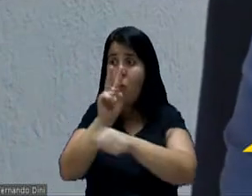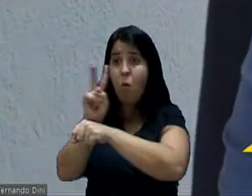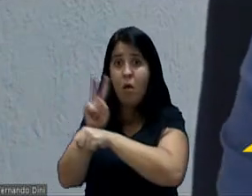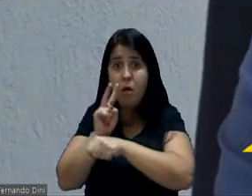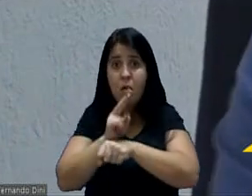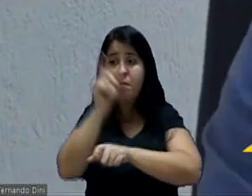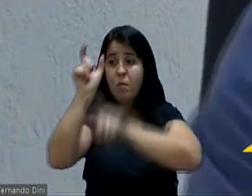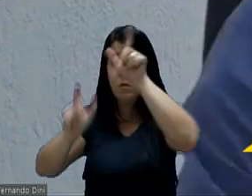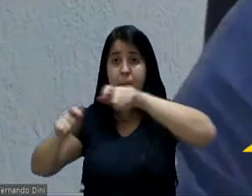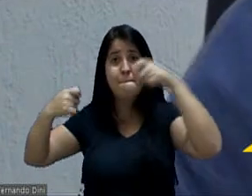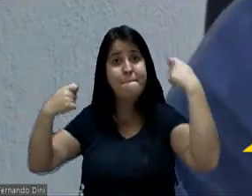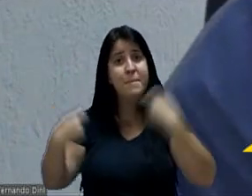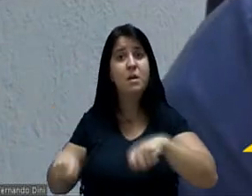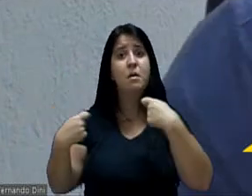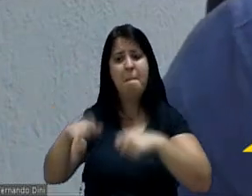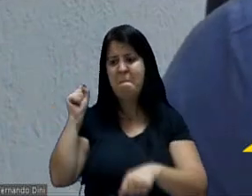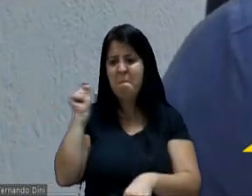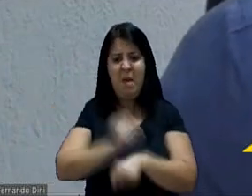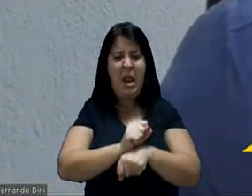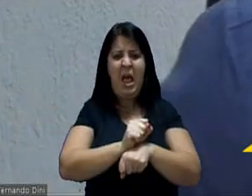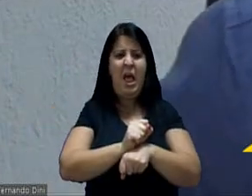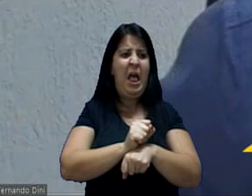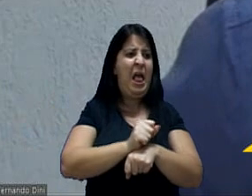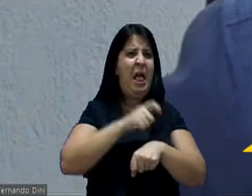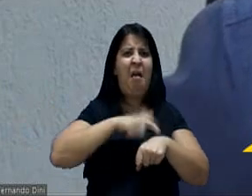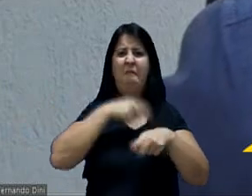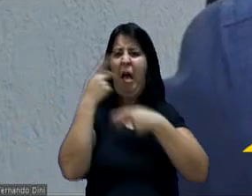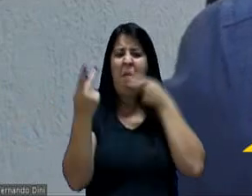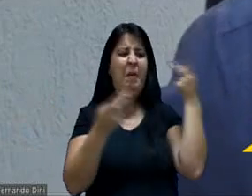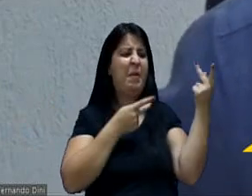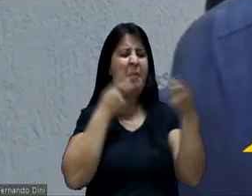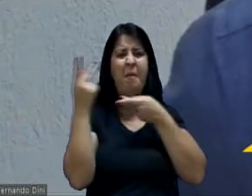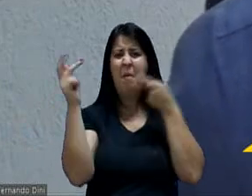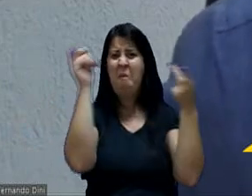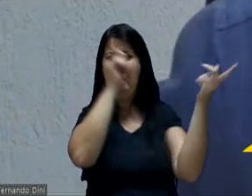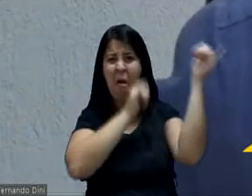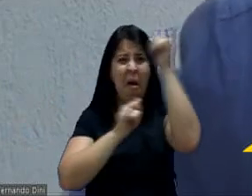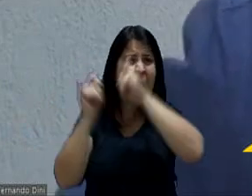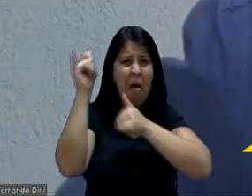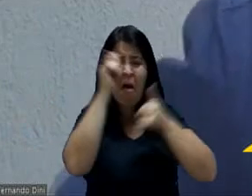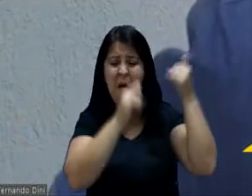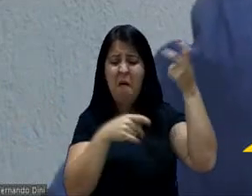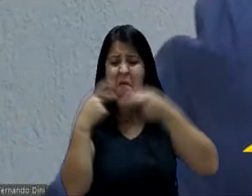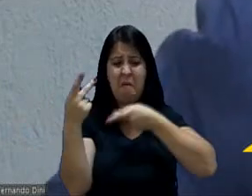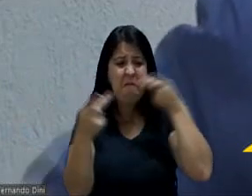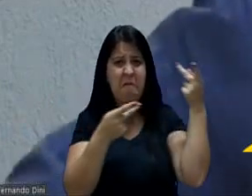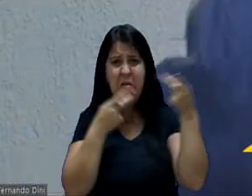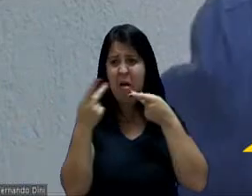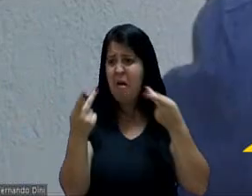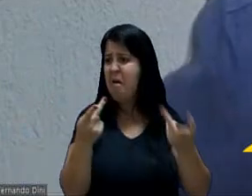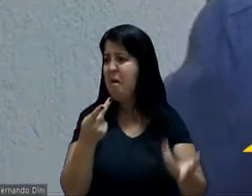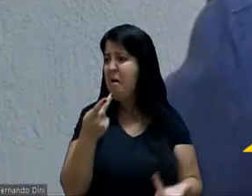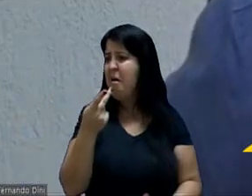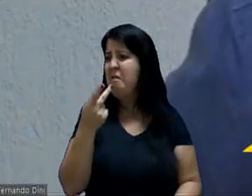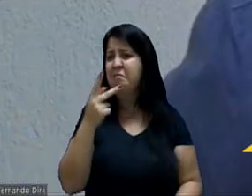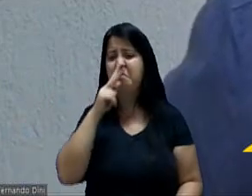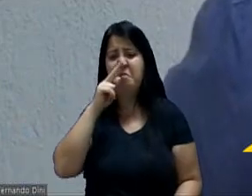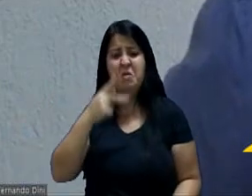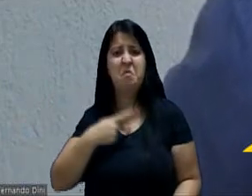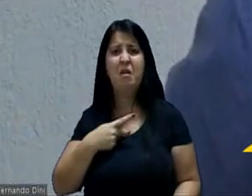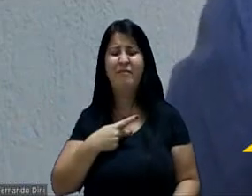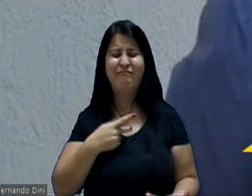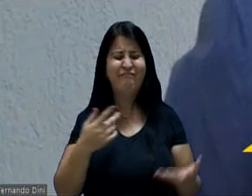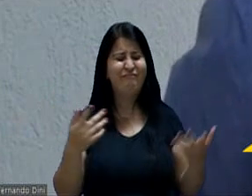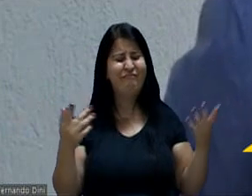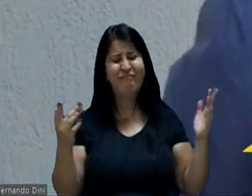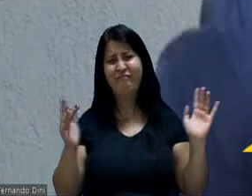estão precisando e parar com esse monte de baboseira de falar sobre si mesmo. Eu acho